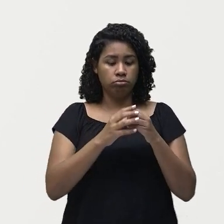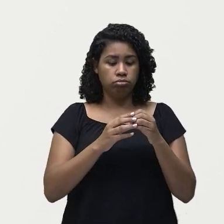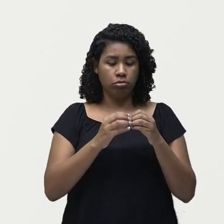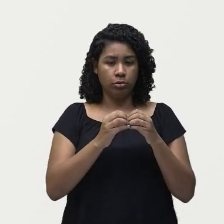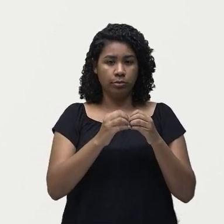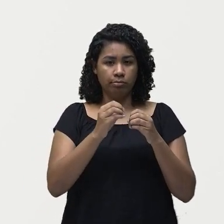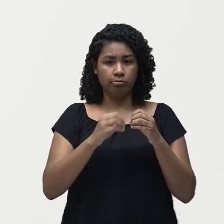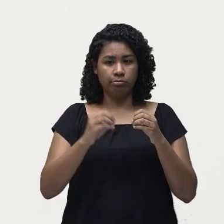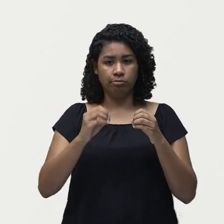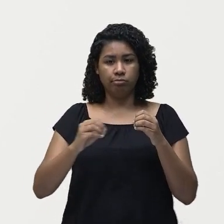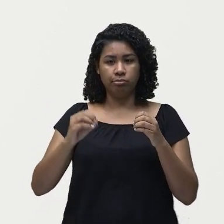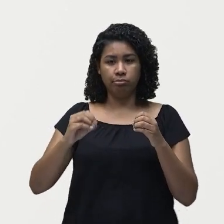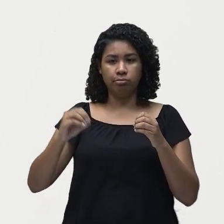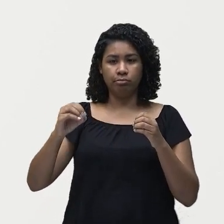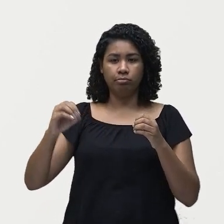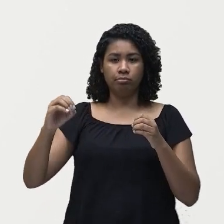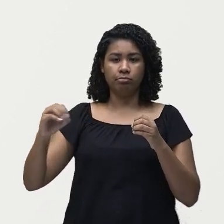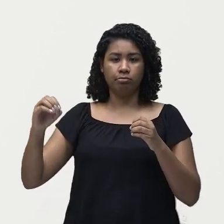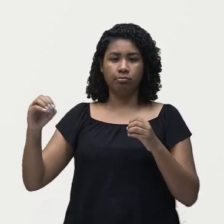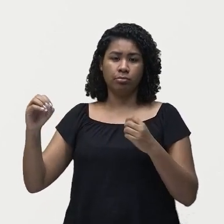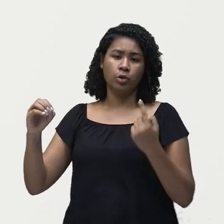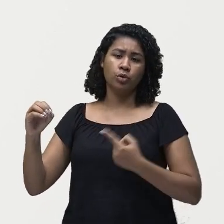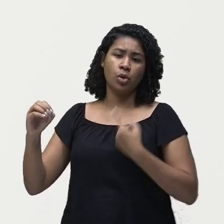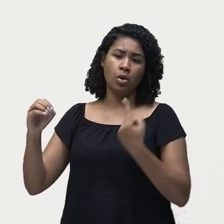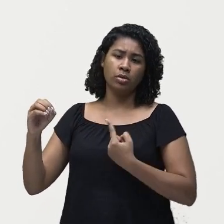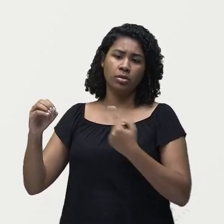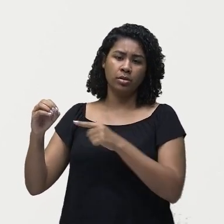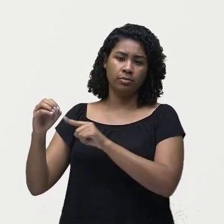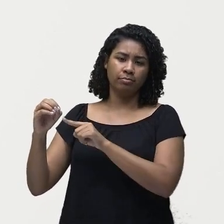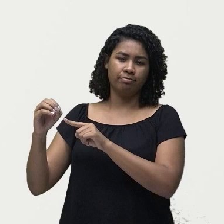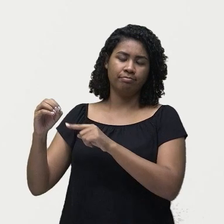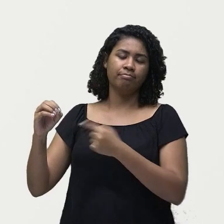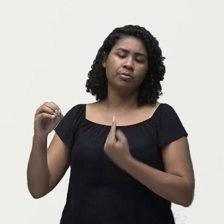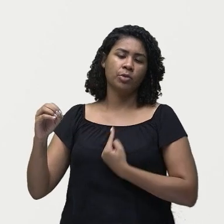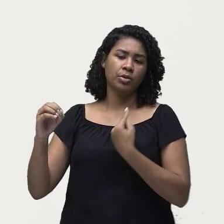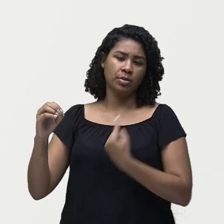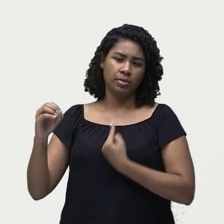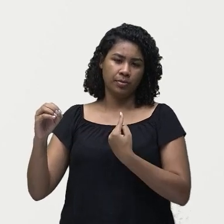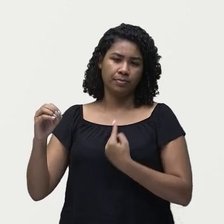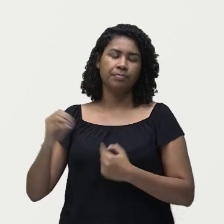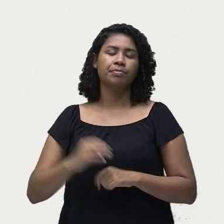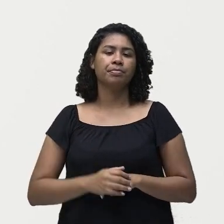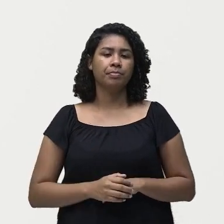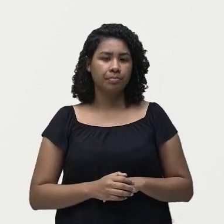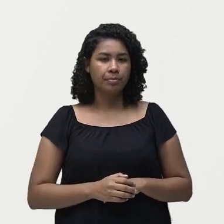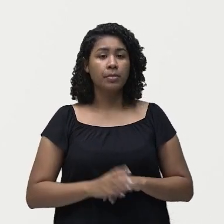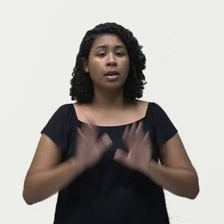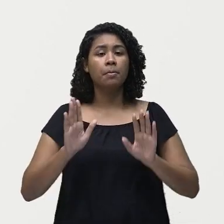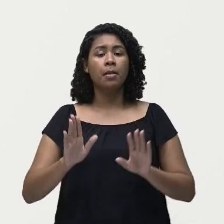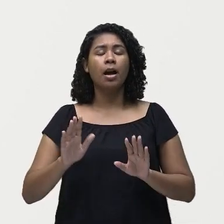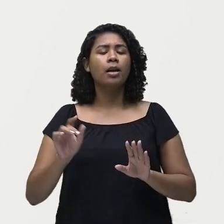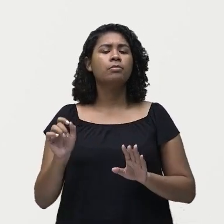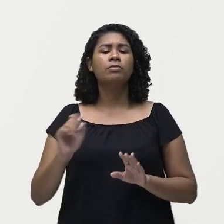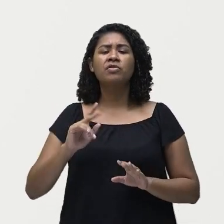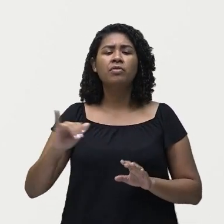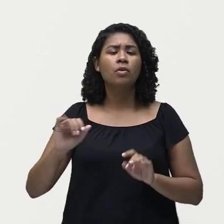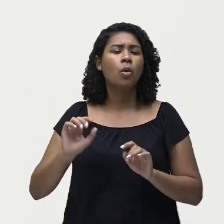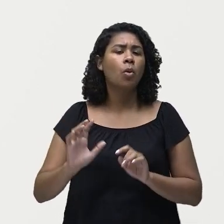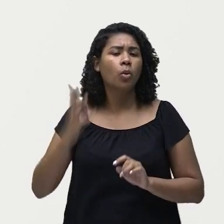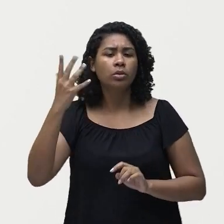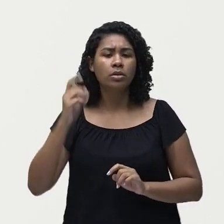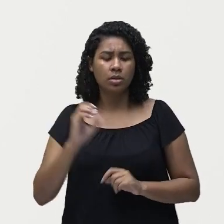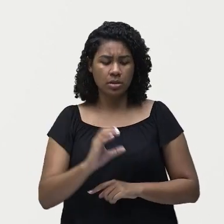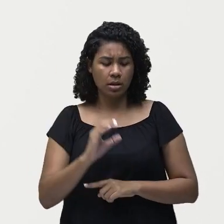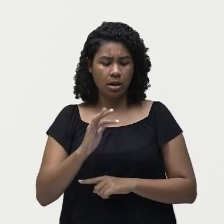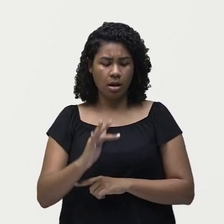ficou livre devido à ação do raio ultravioleta. Né? Então, o que vai acontecer com o CFC,